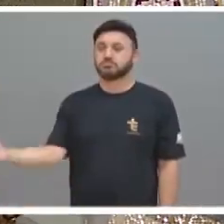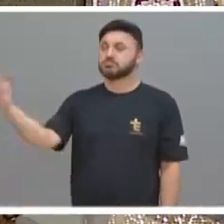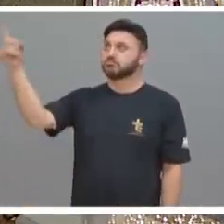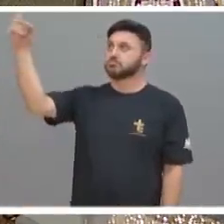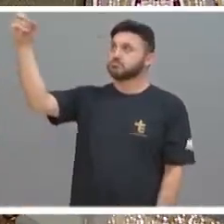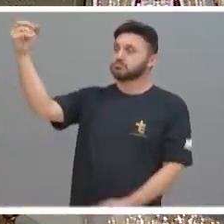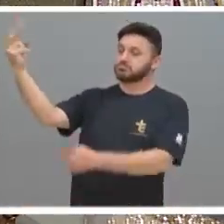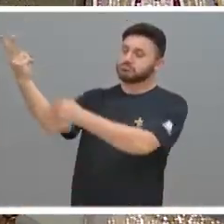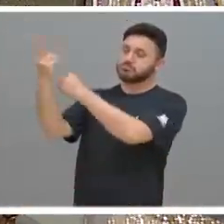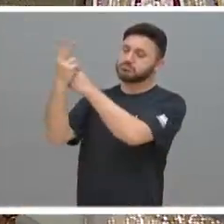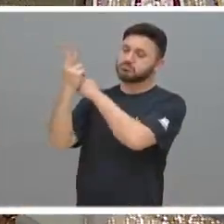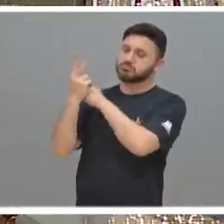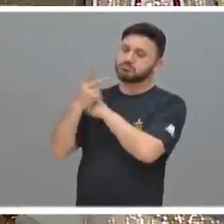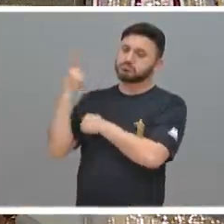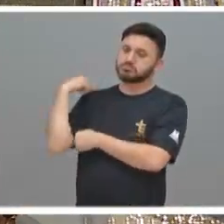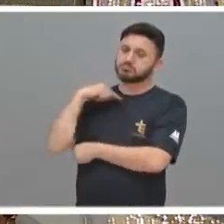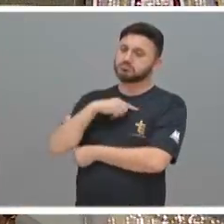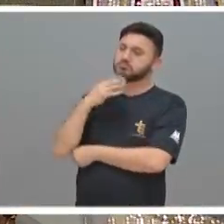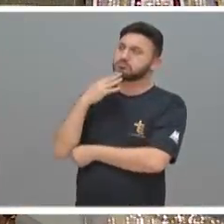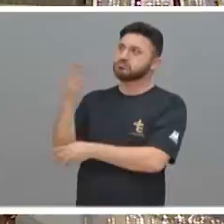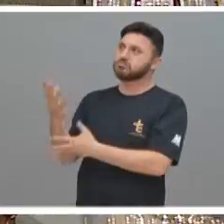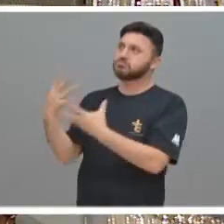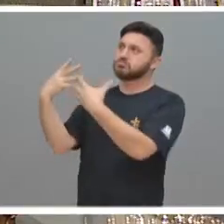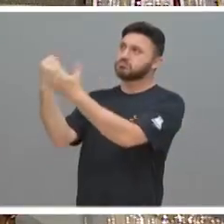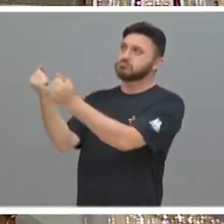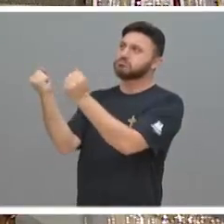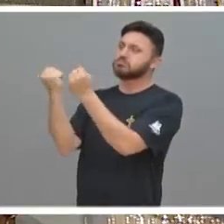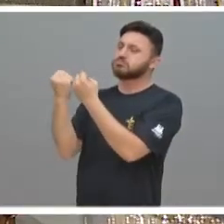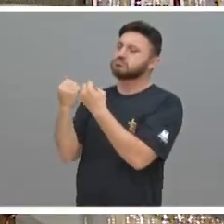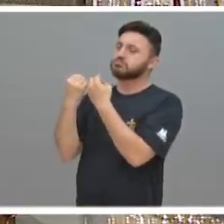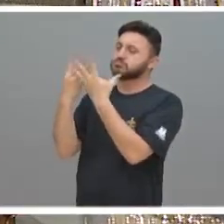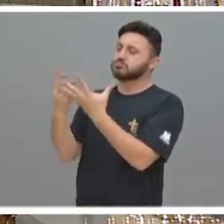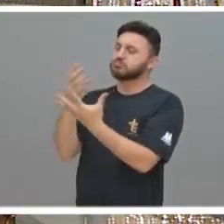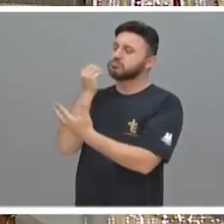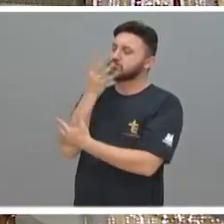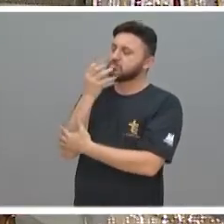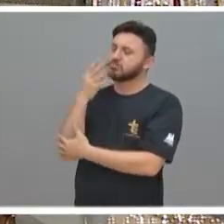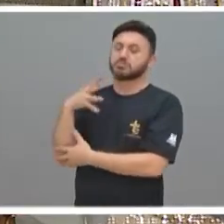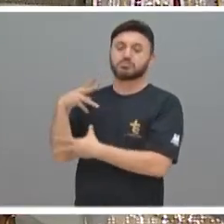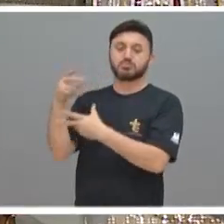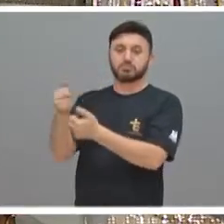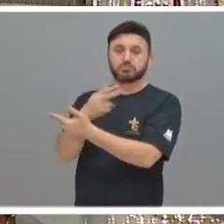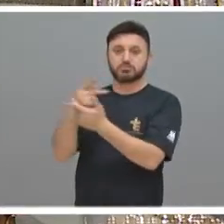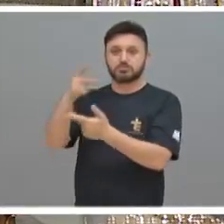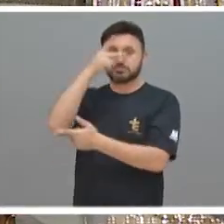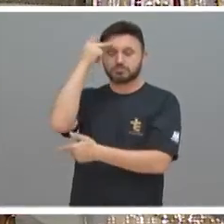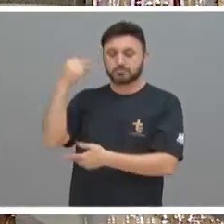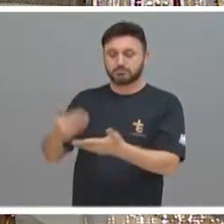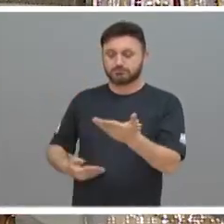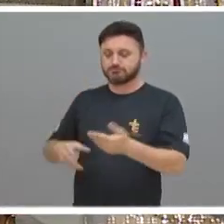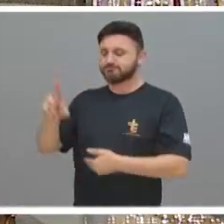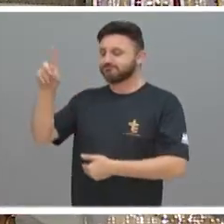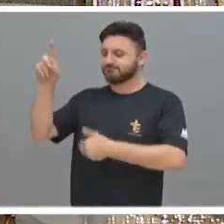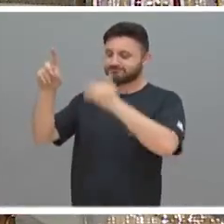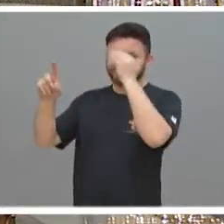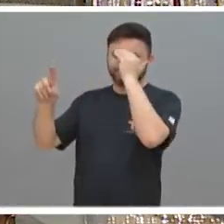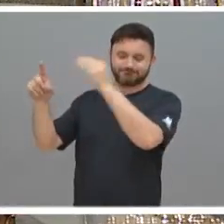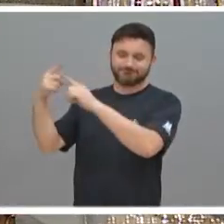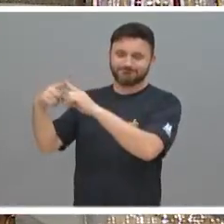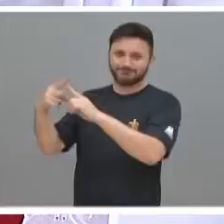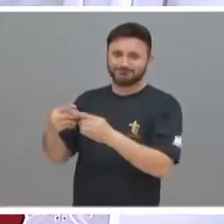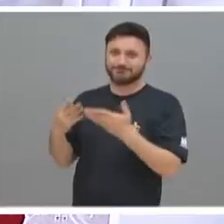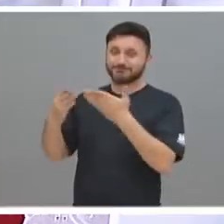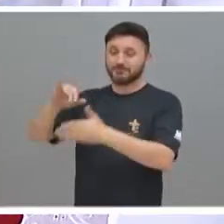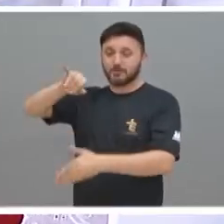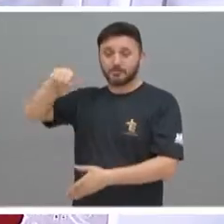Sede propício, ó Deus, às nossas súplicas e acolhei com bondade as oferendas dos vossos servos e servas, para que